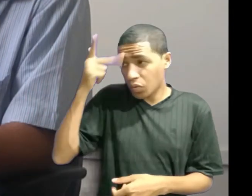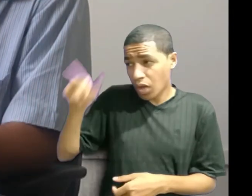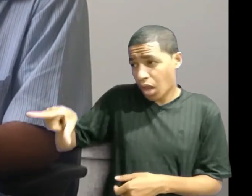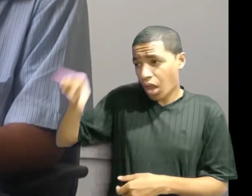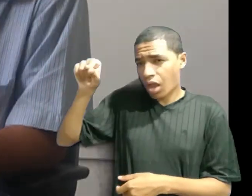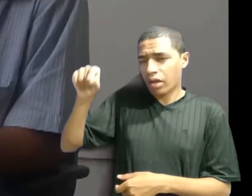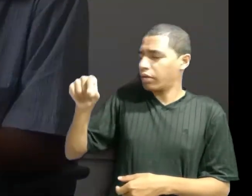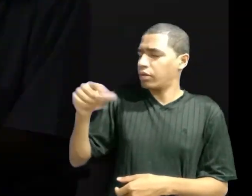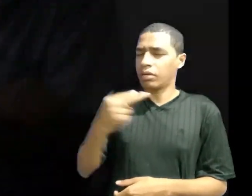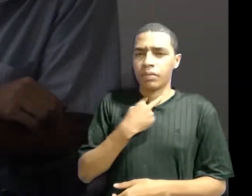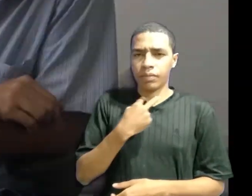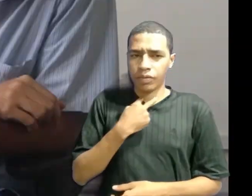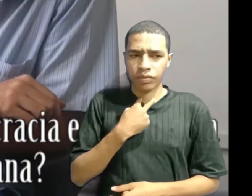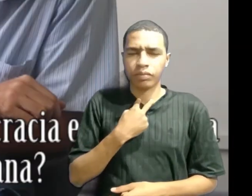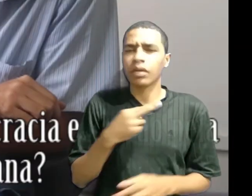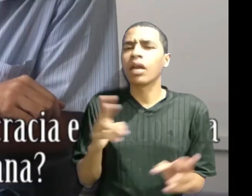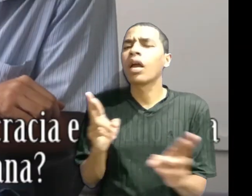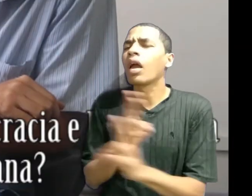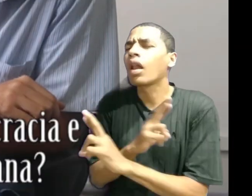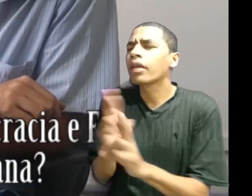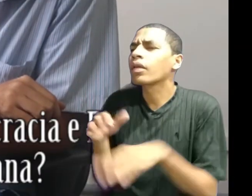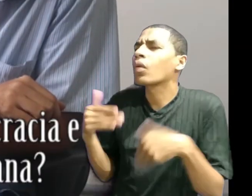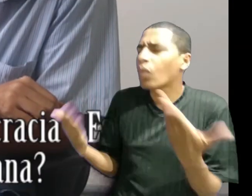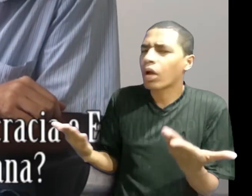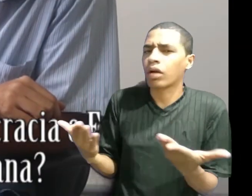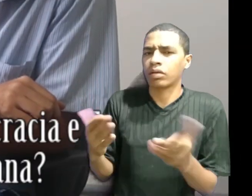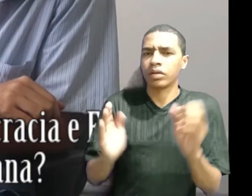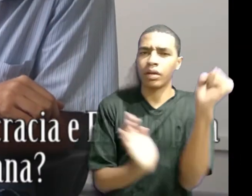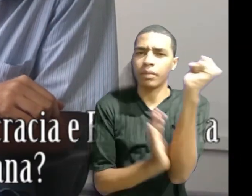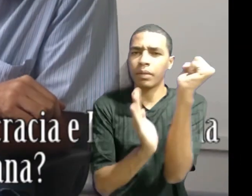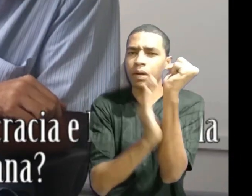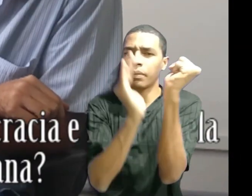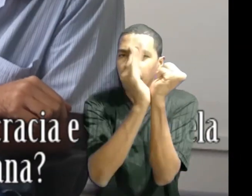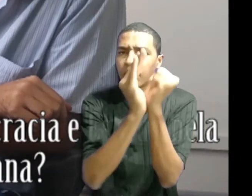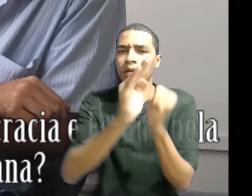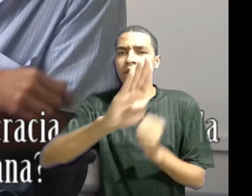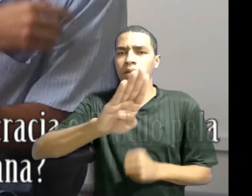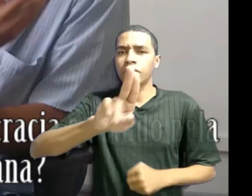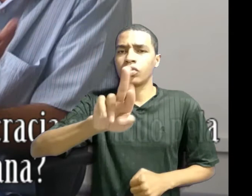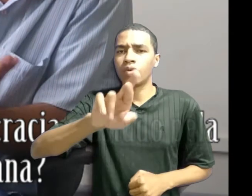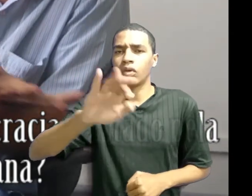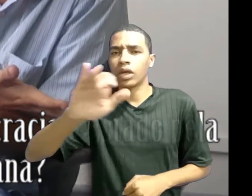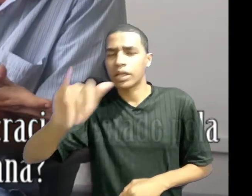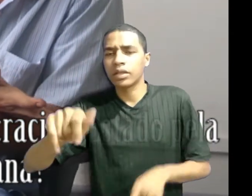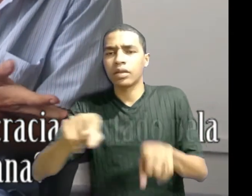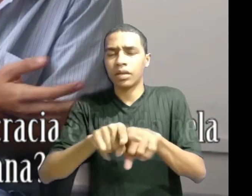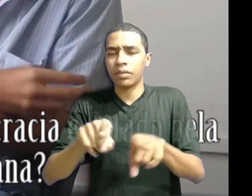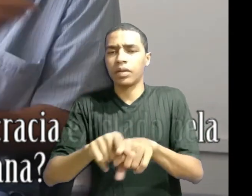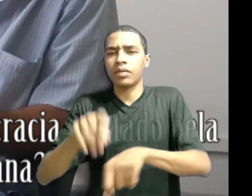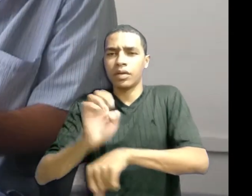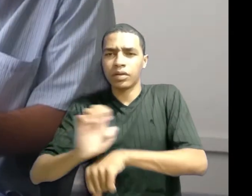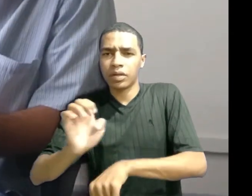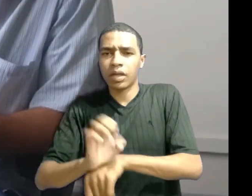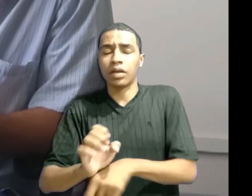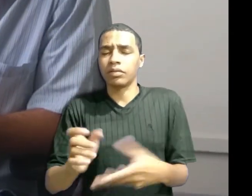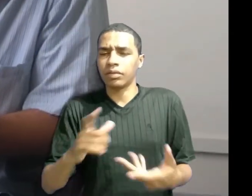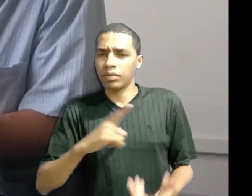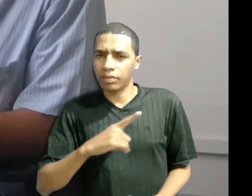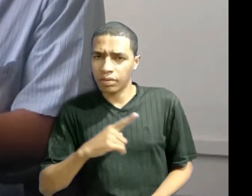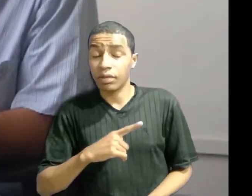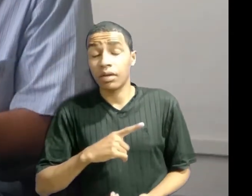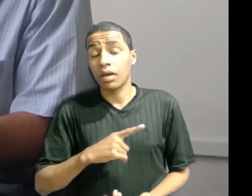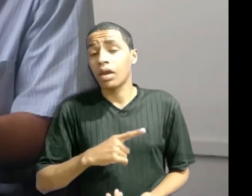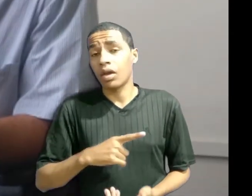ele assim o quer. E qual é a relação entre burocracia e Estado pela visão weberiana, né? Então,